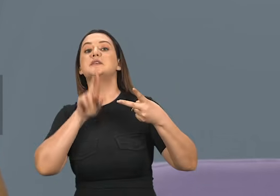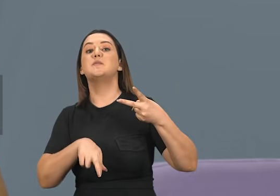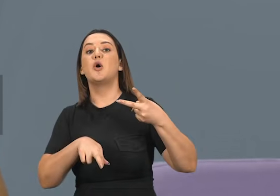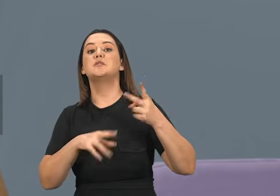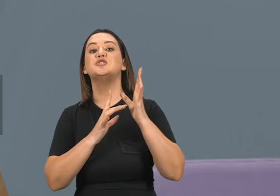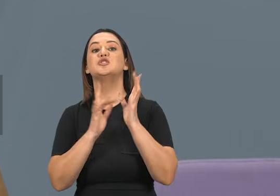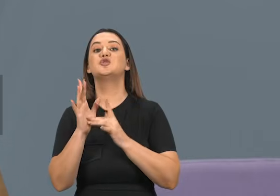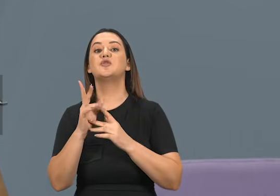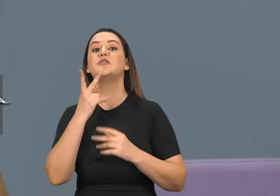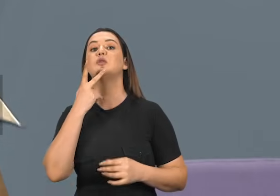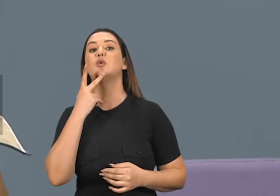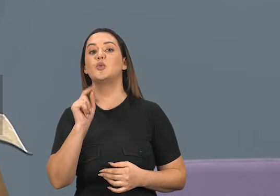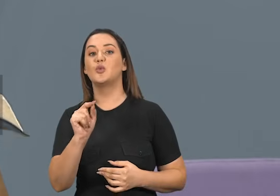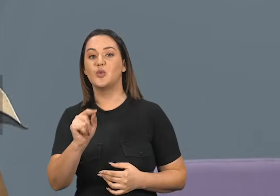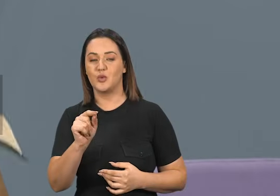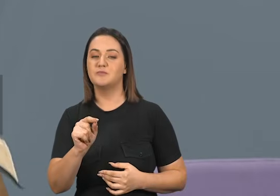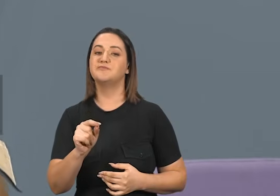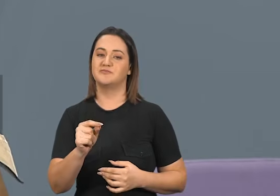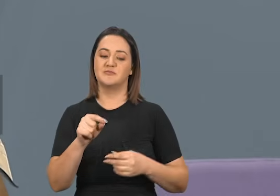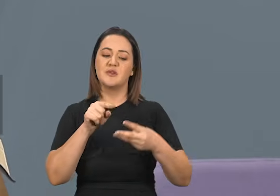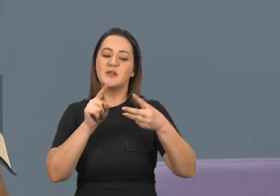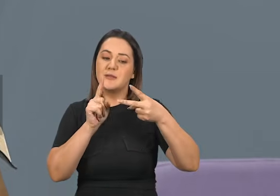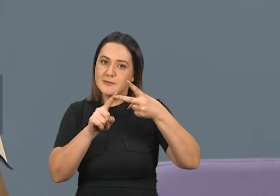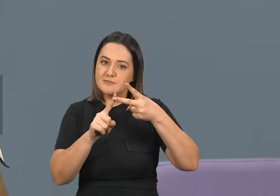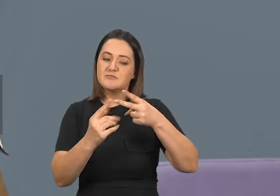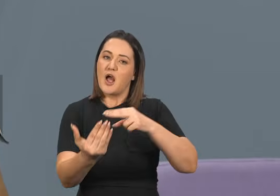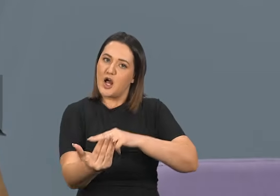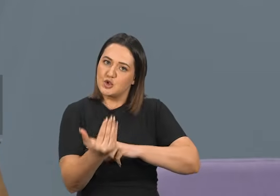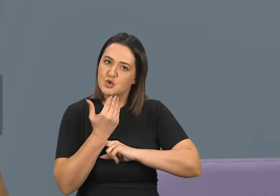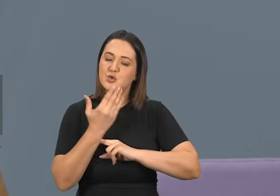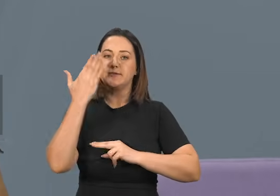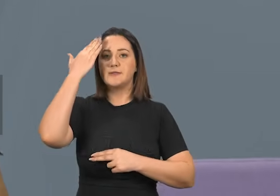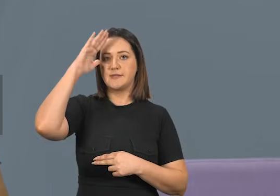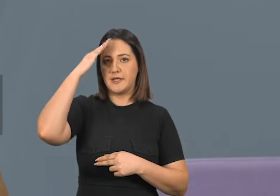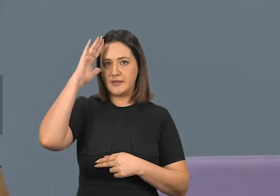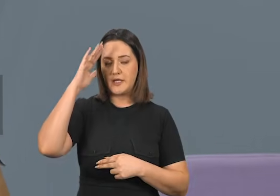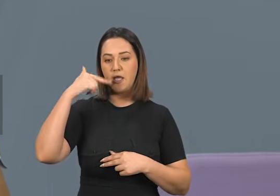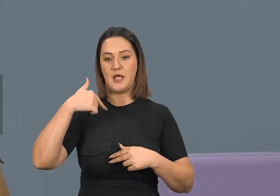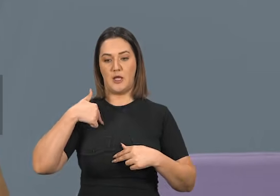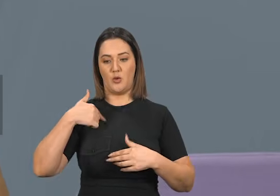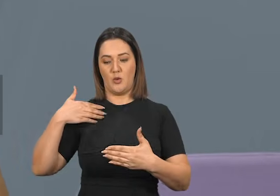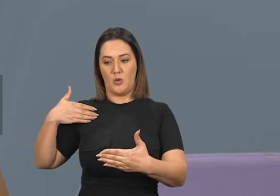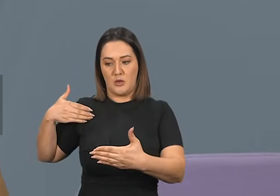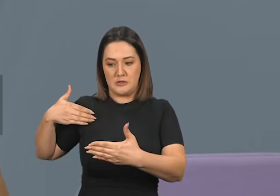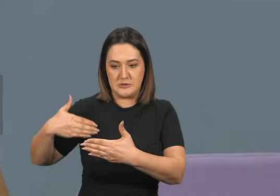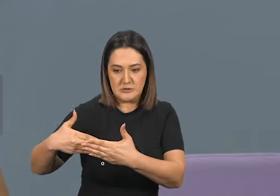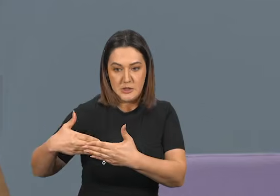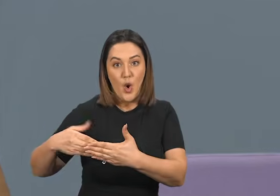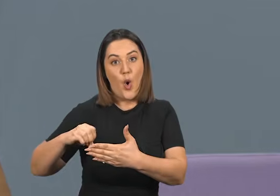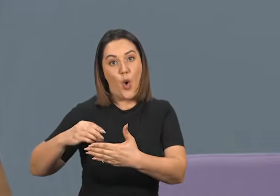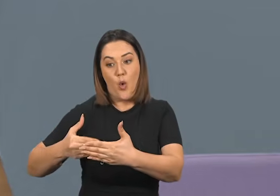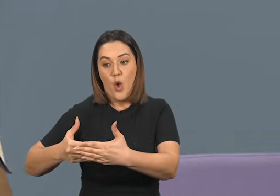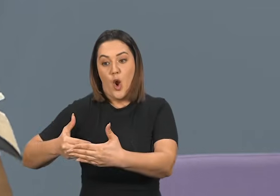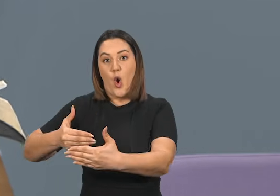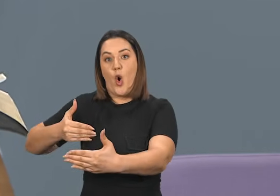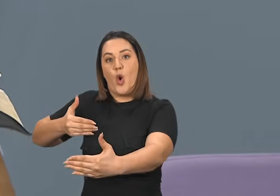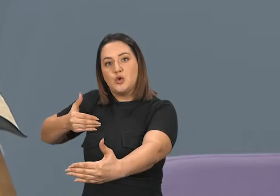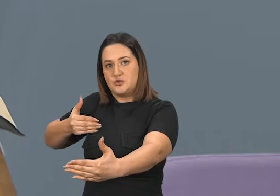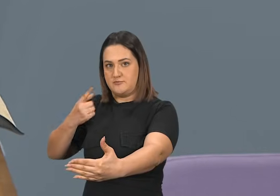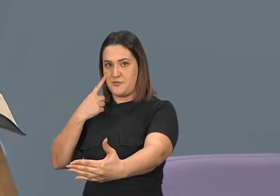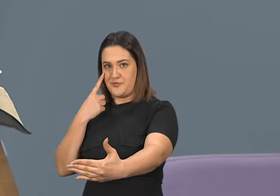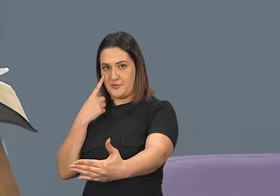resposta. A segunda resposta de Jesus, ela nos ajuda a entender se estamos perto ou